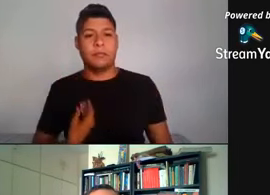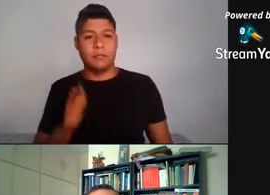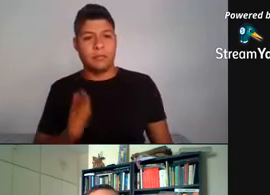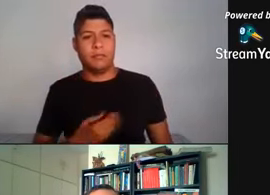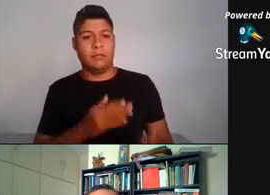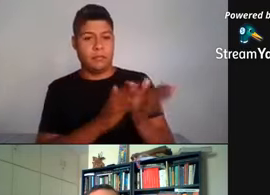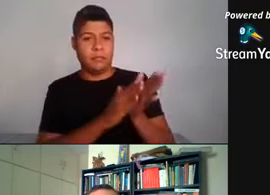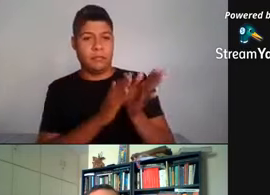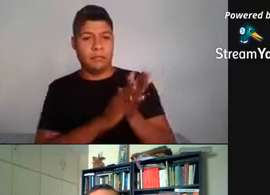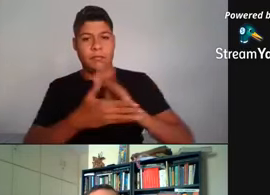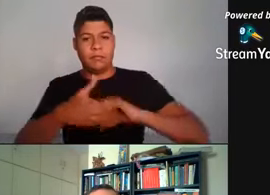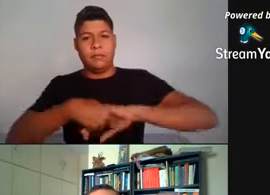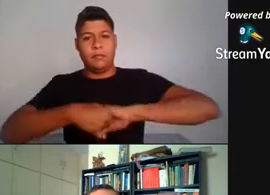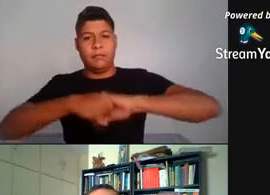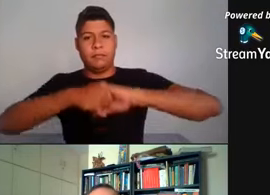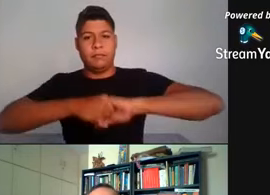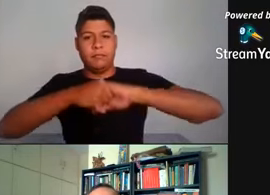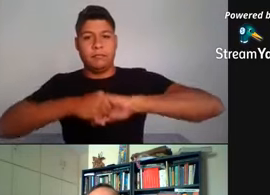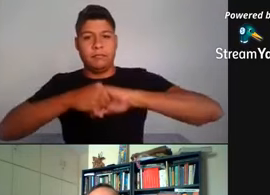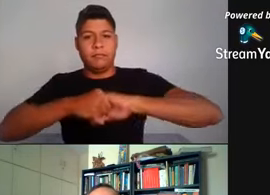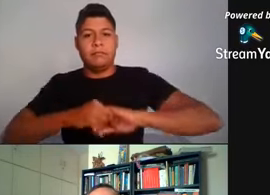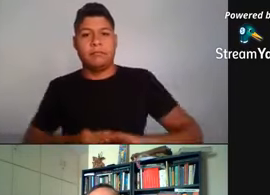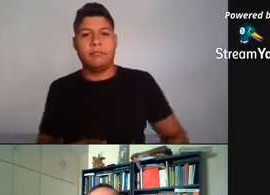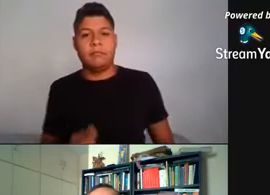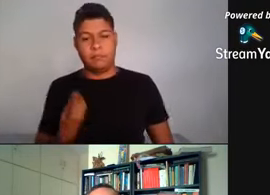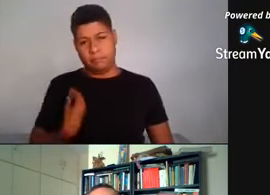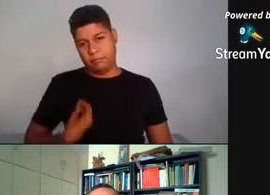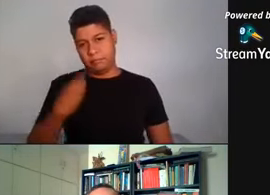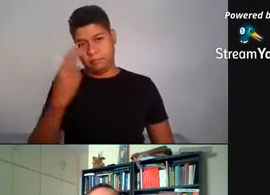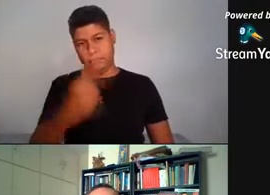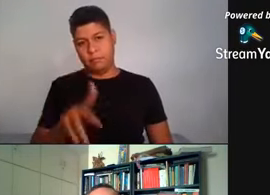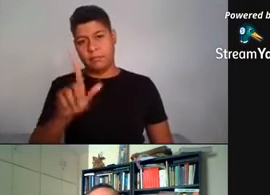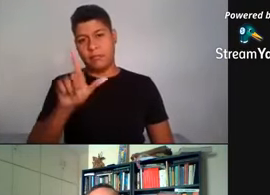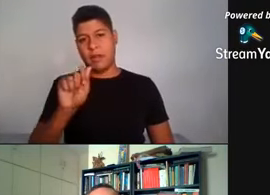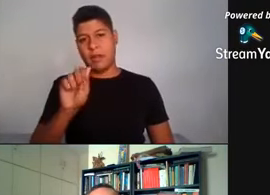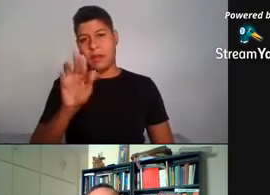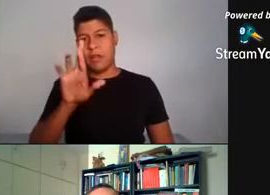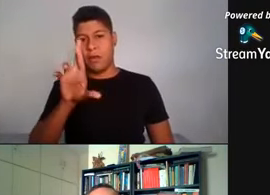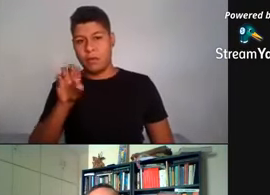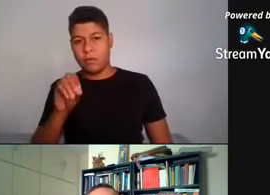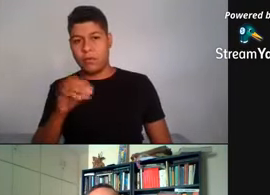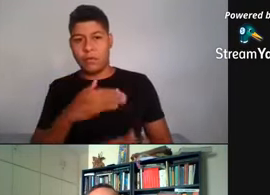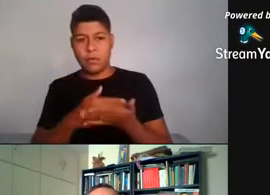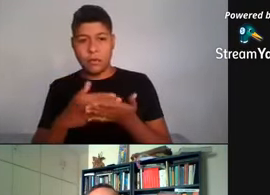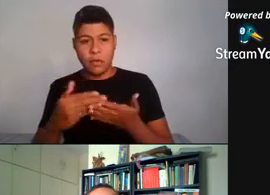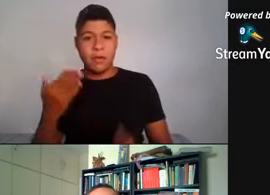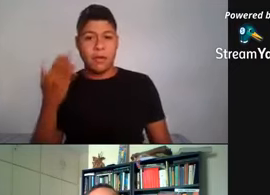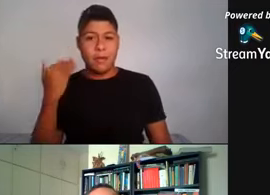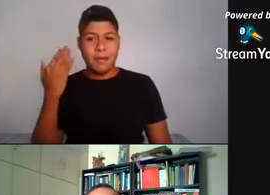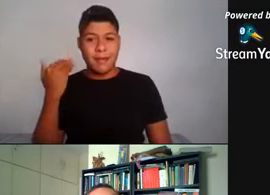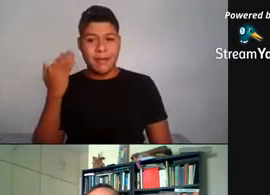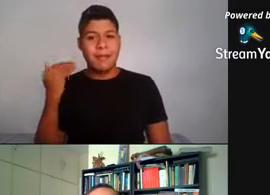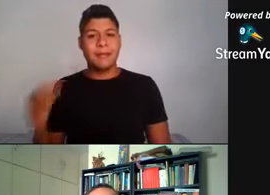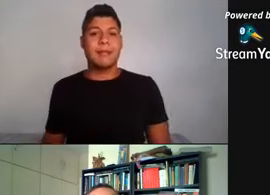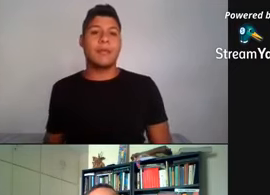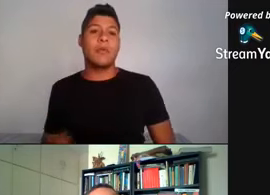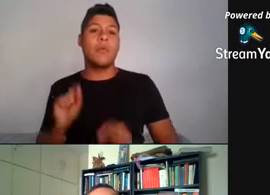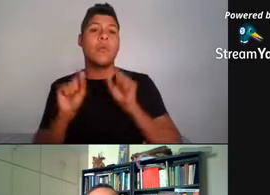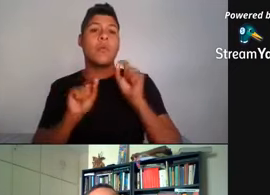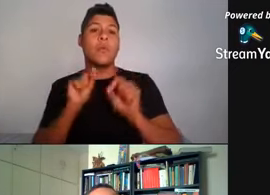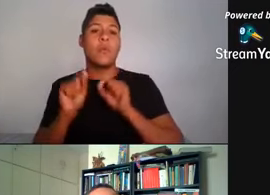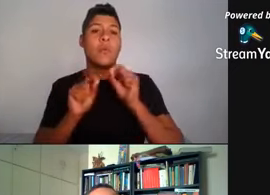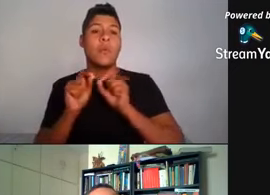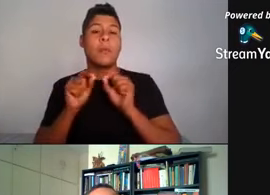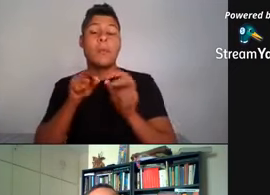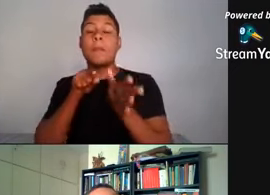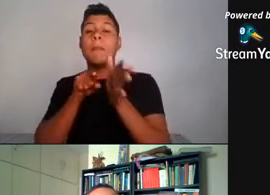viu, Laura, sua presença. Mas, olha, a gente tem começado essas lives com uma